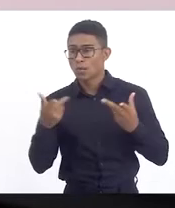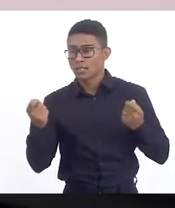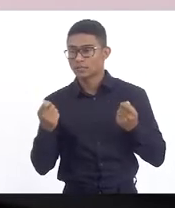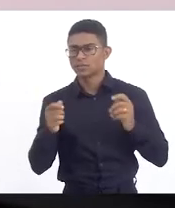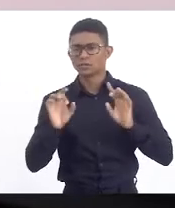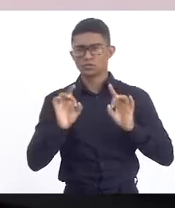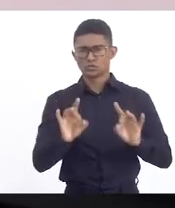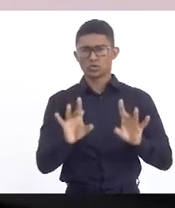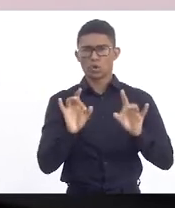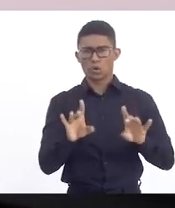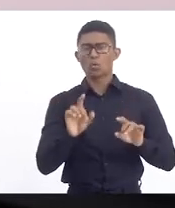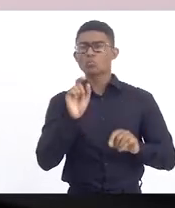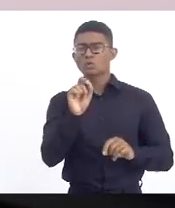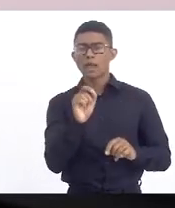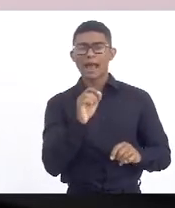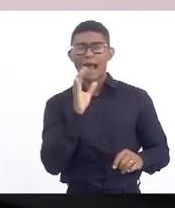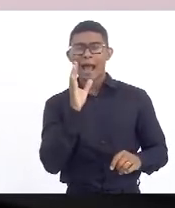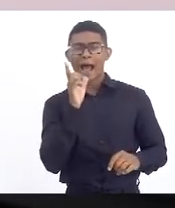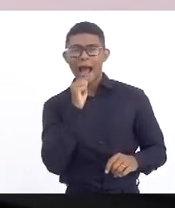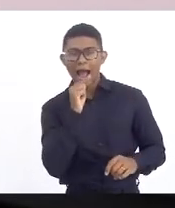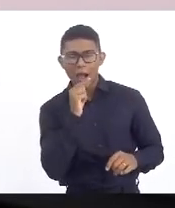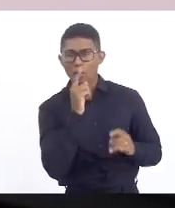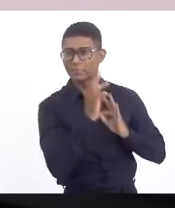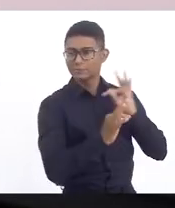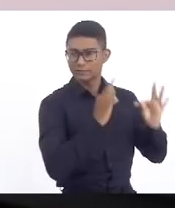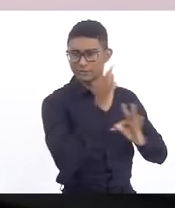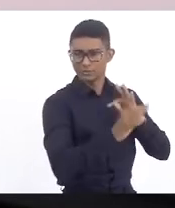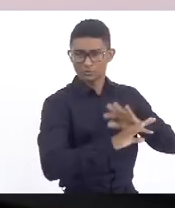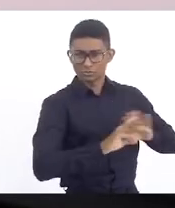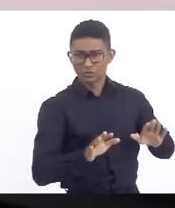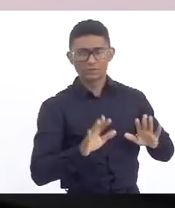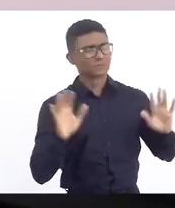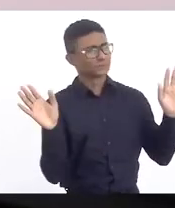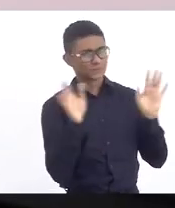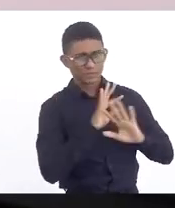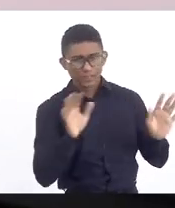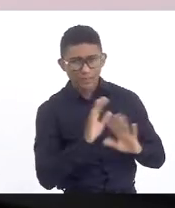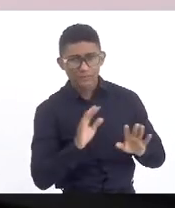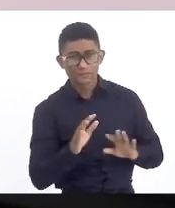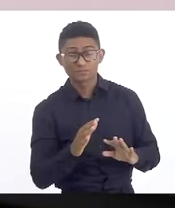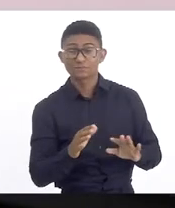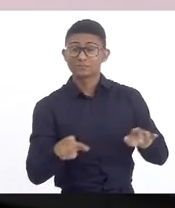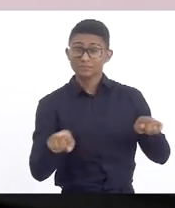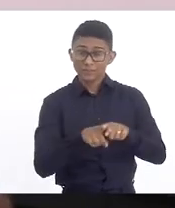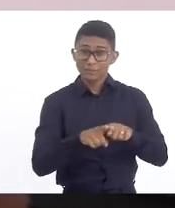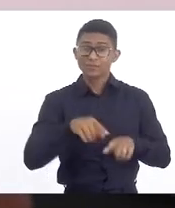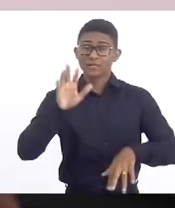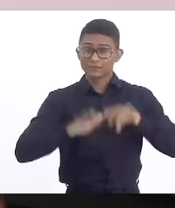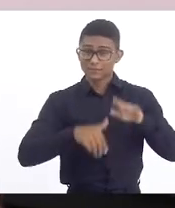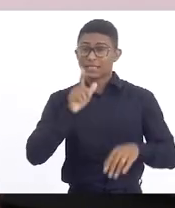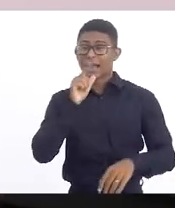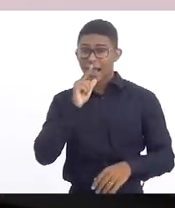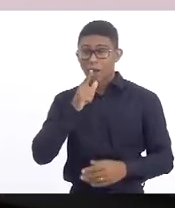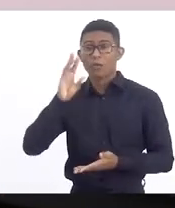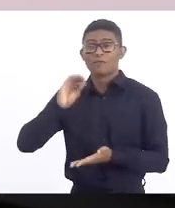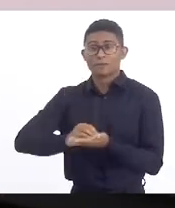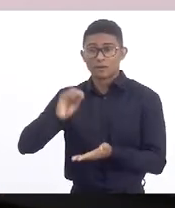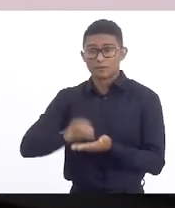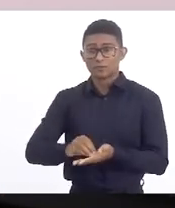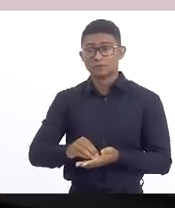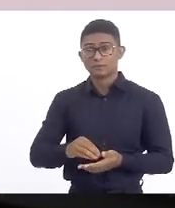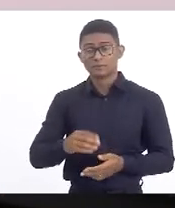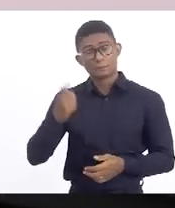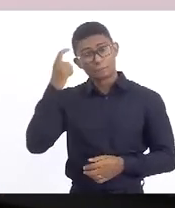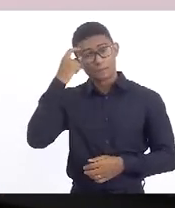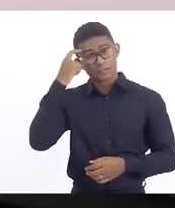saneamento. É que a gente não tem água para abastecer a região metropolitana do Rio de Janeiro. Se a gente tiver um colapso no sistema